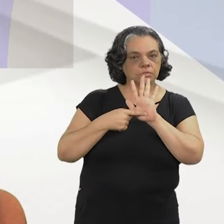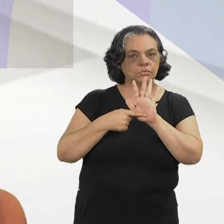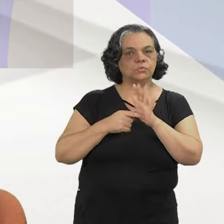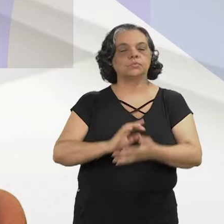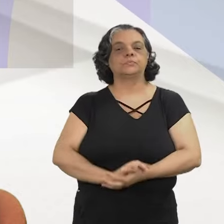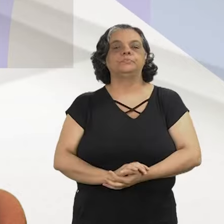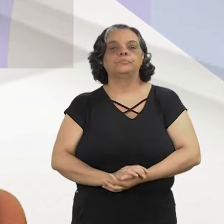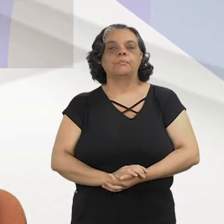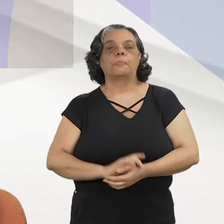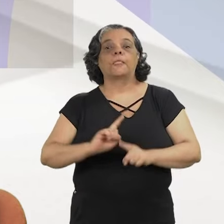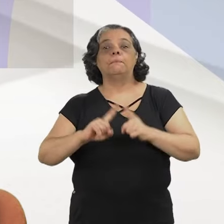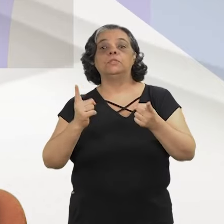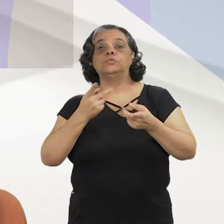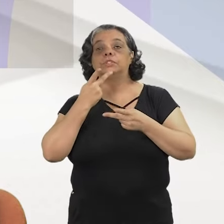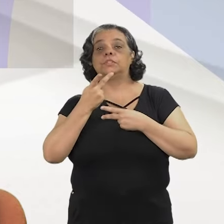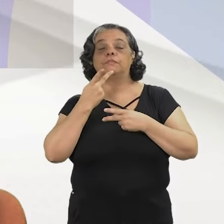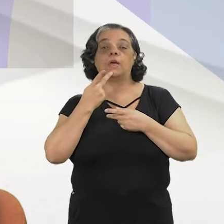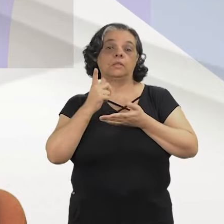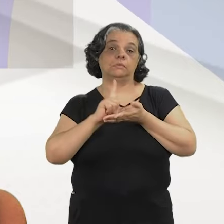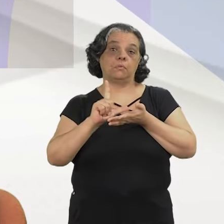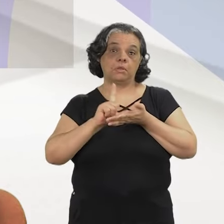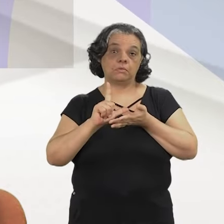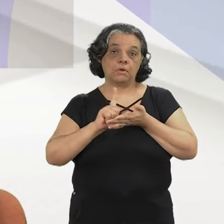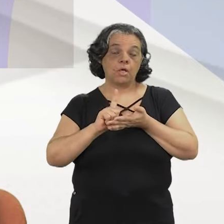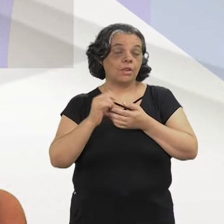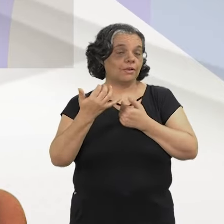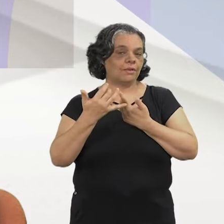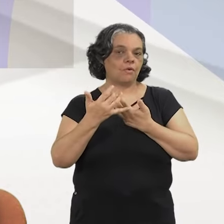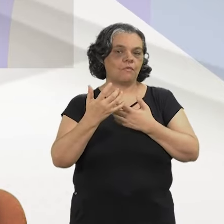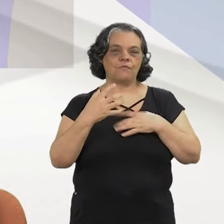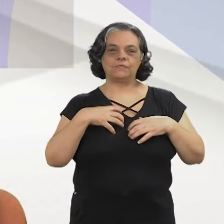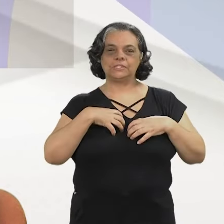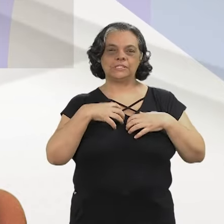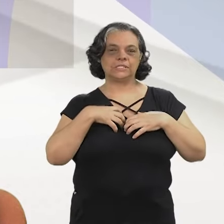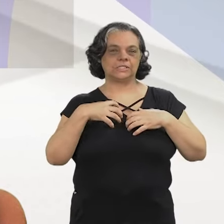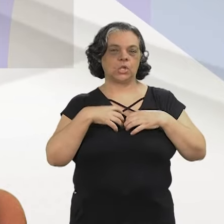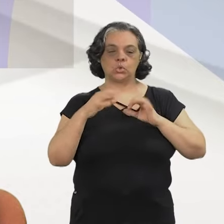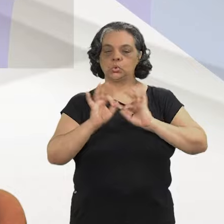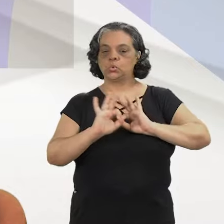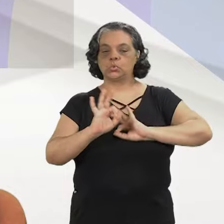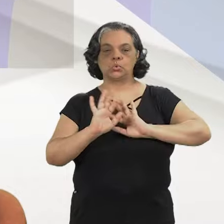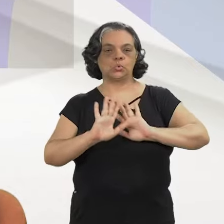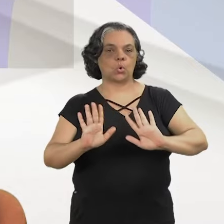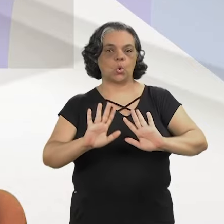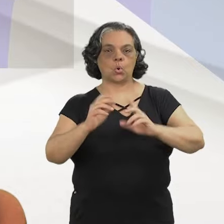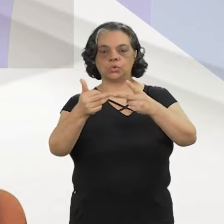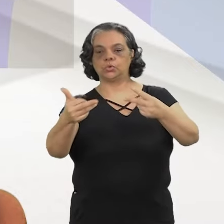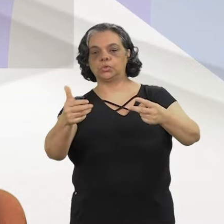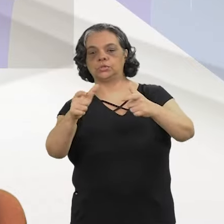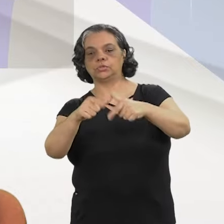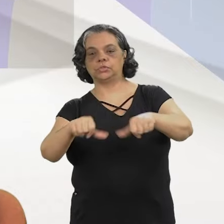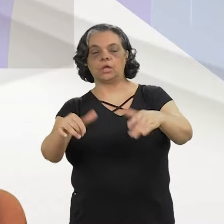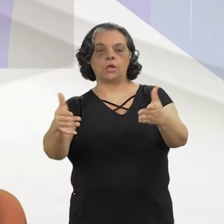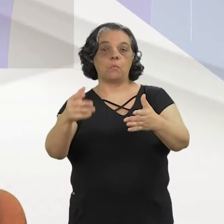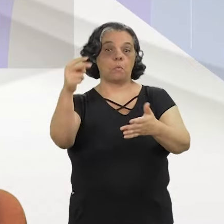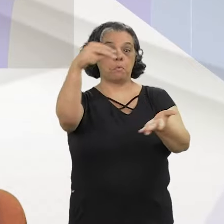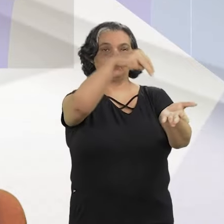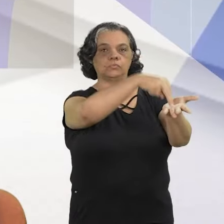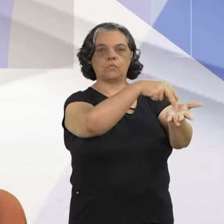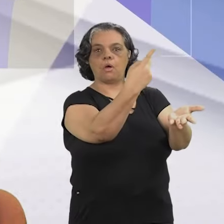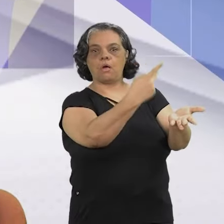bem né mas quando a gente tem um letramento gente não se satisfaz Não se contenta né somente em ter alguém ali